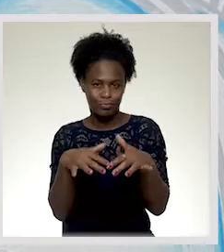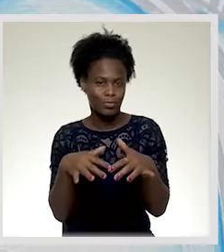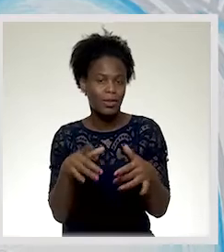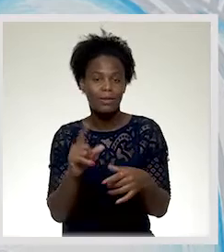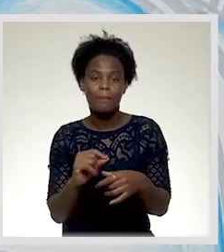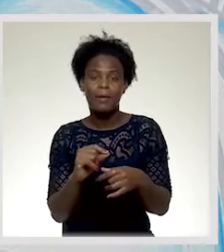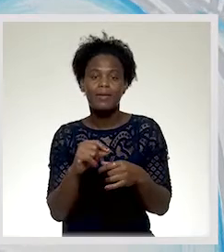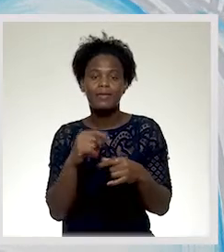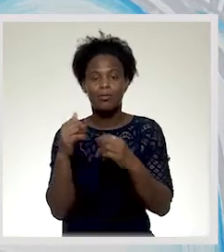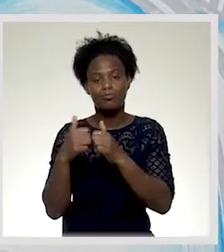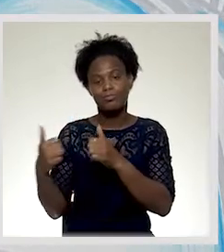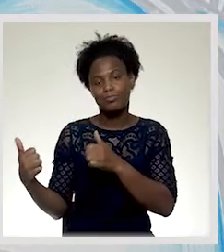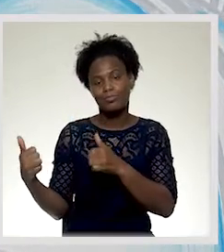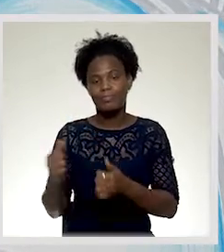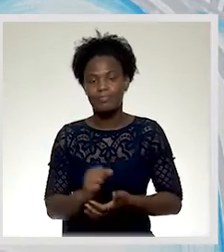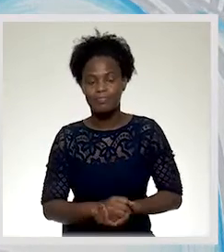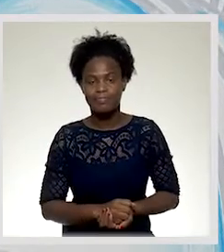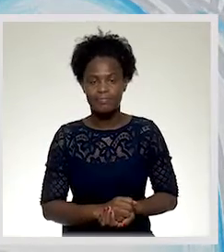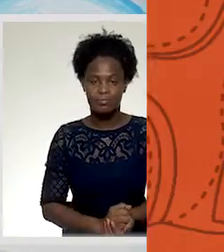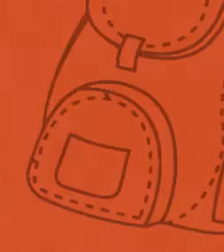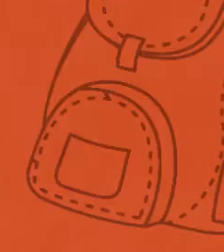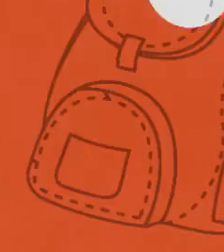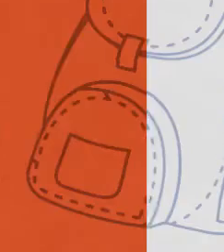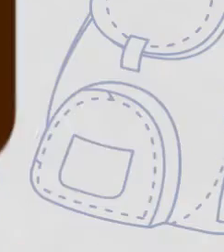aglomerações e praticar distanciamentos sociais.